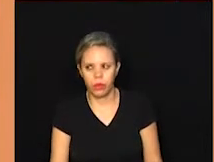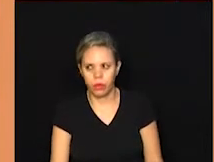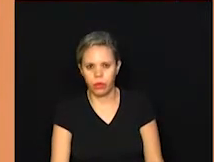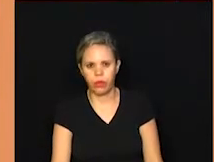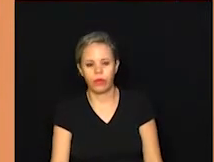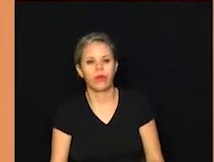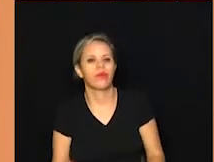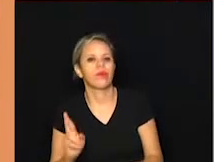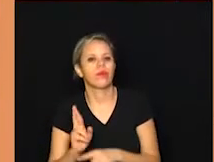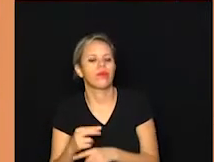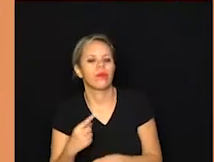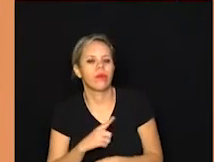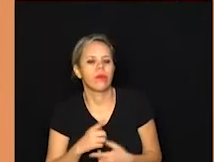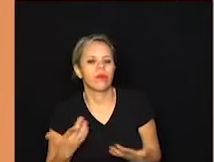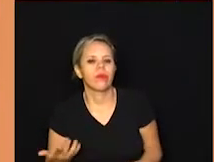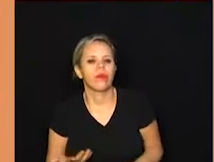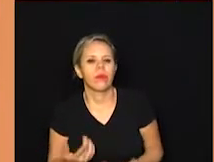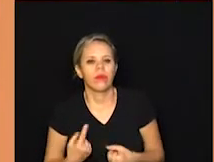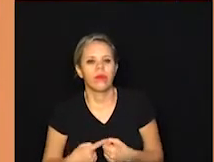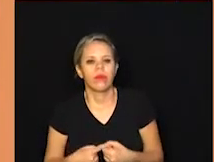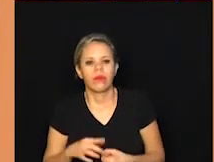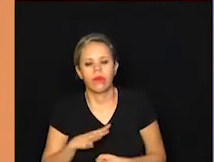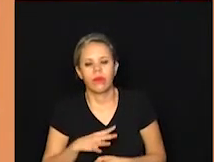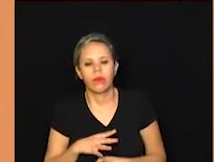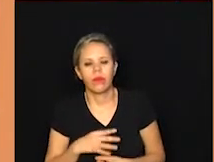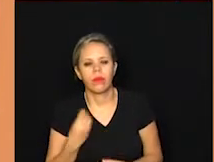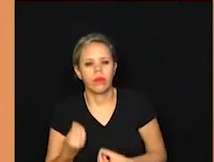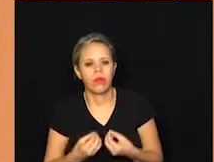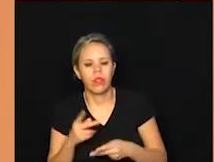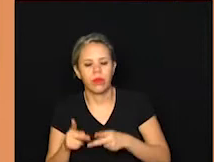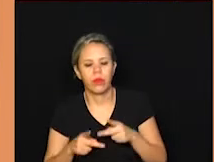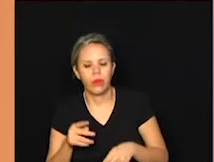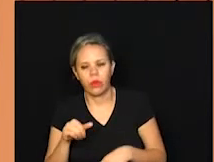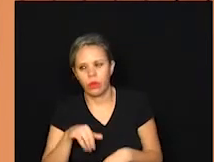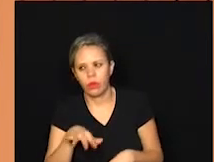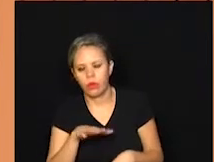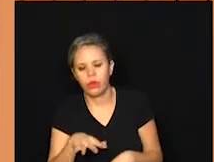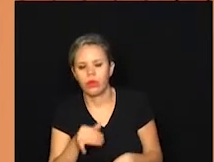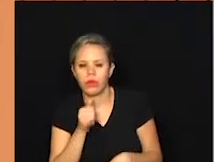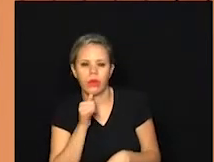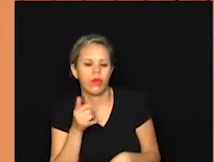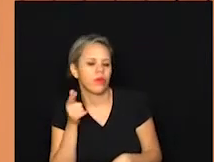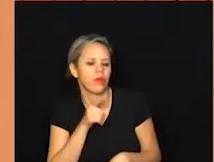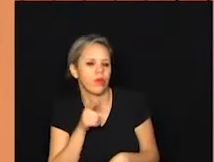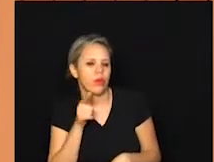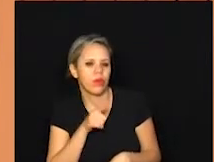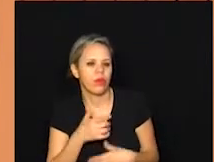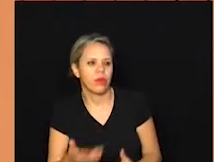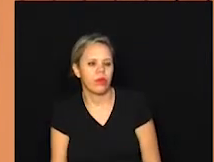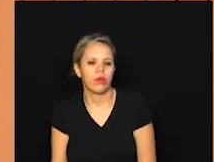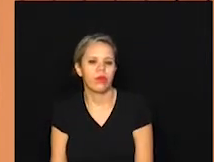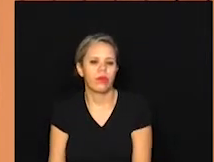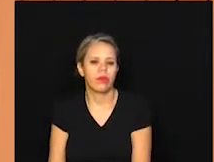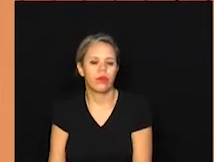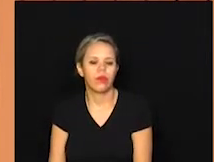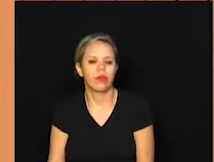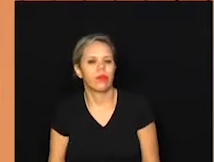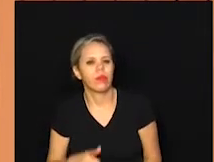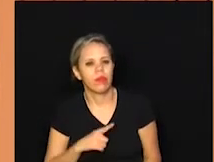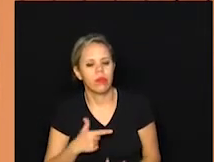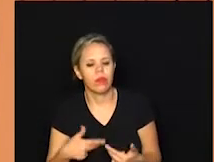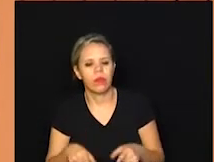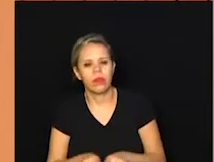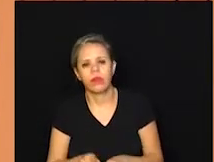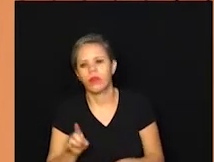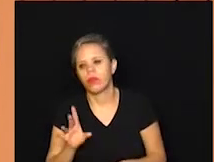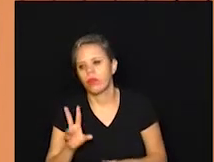de referência que a gente tem também no município, de como que as pessoas conseguem buscar alternativas, não só